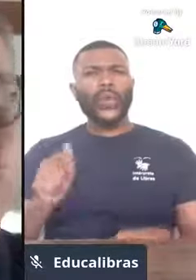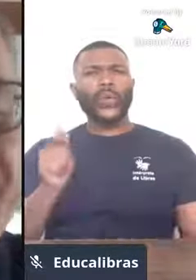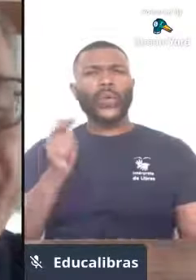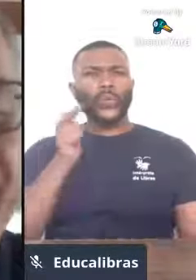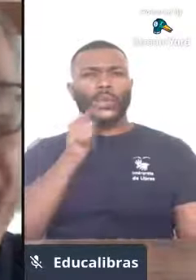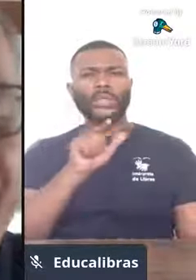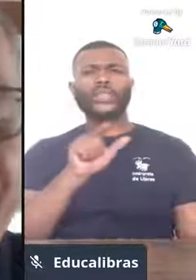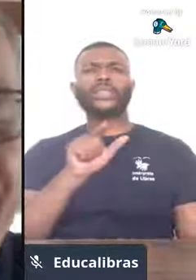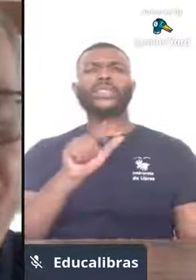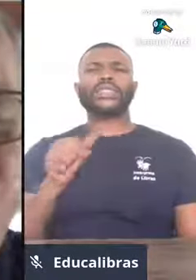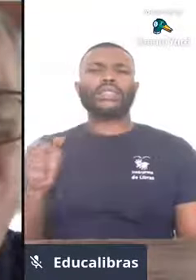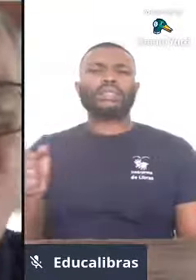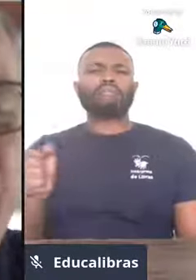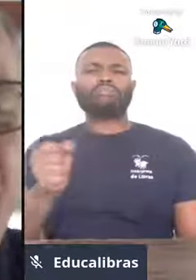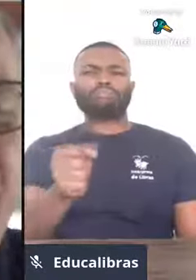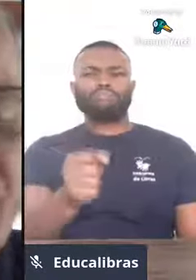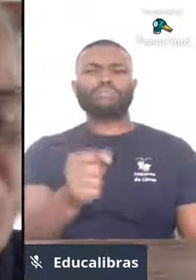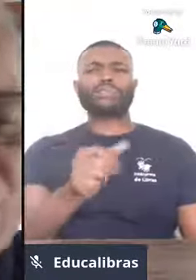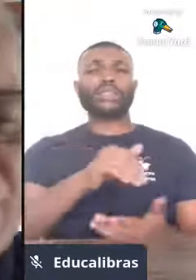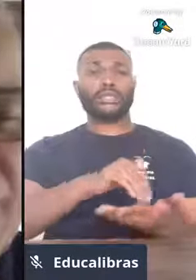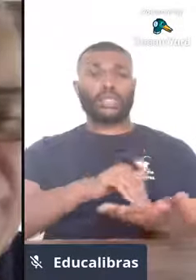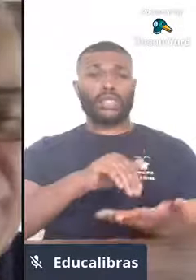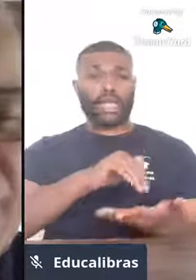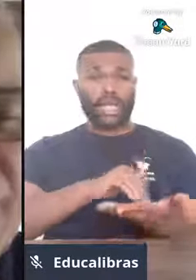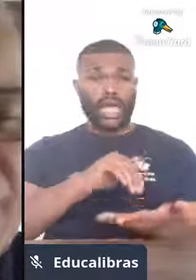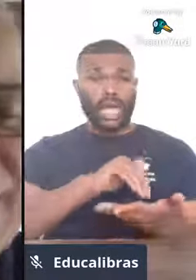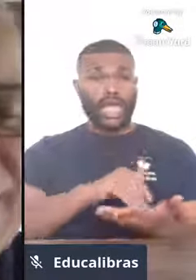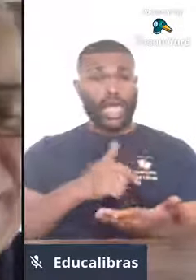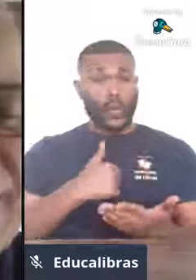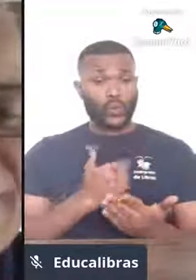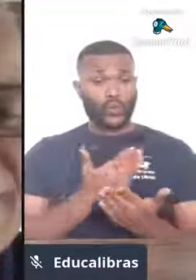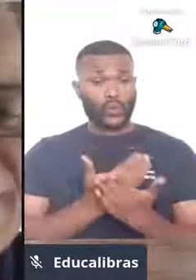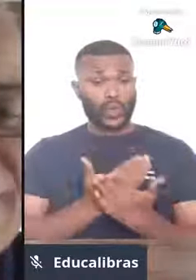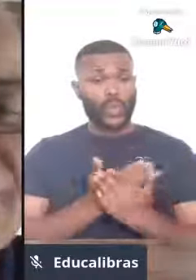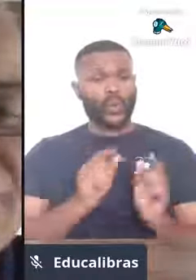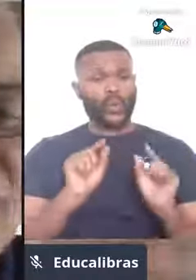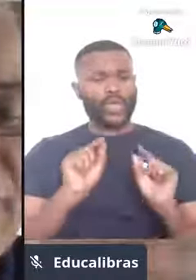secretaria. Porque eu estudei o seguinte, as secretarias, normalmente, elas são